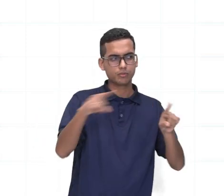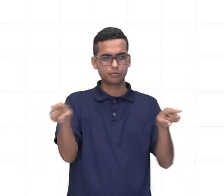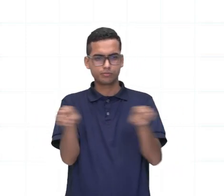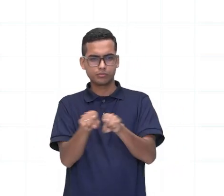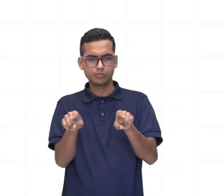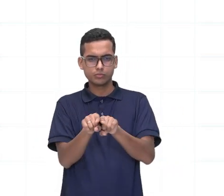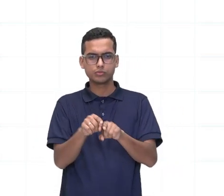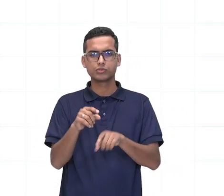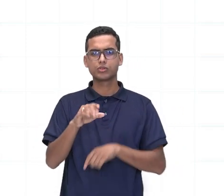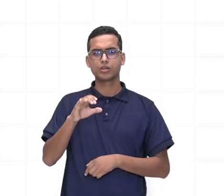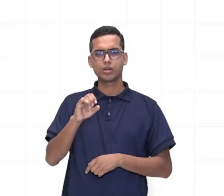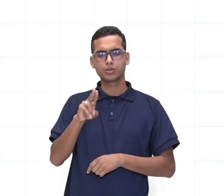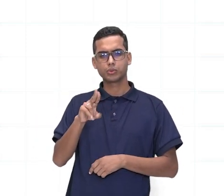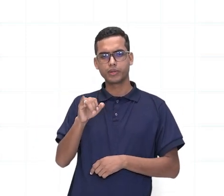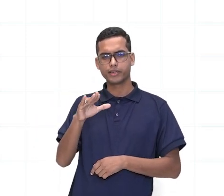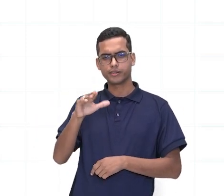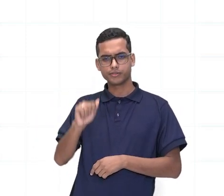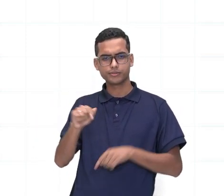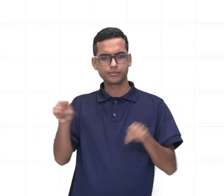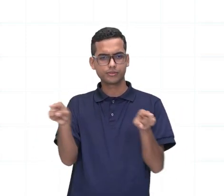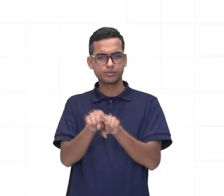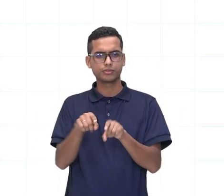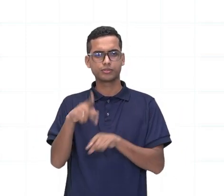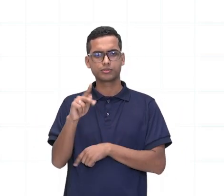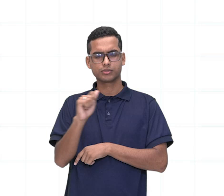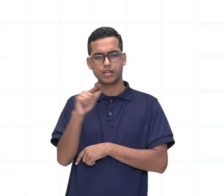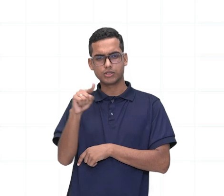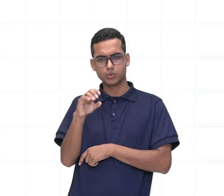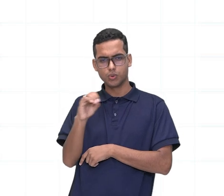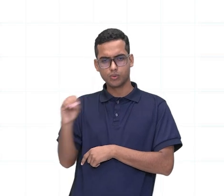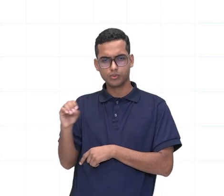exemplo, a cuíca, que ressoam no ar.